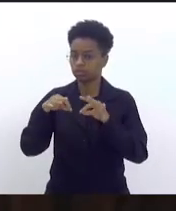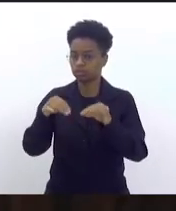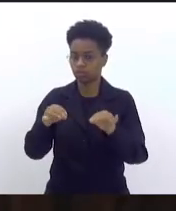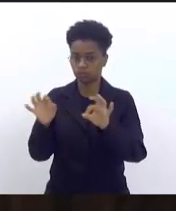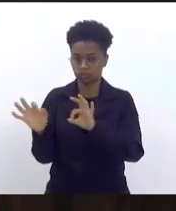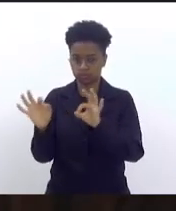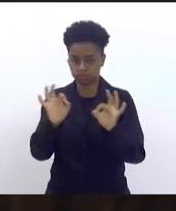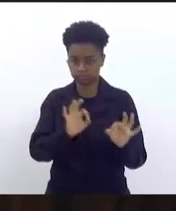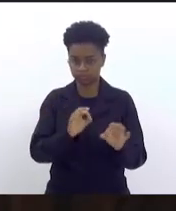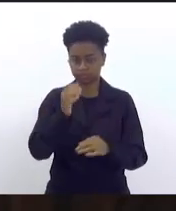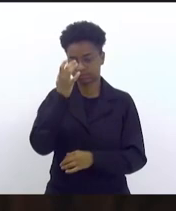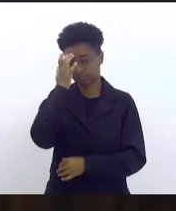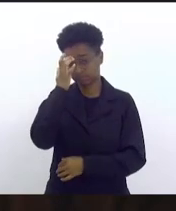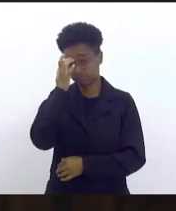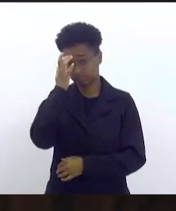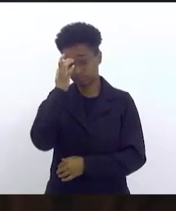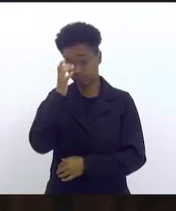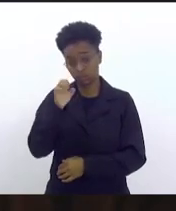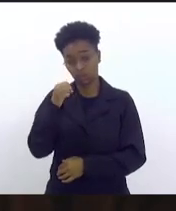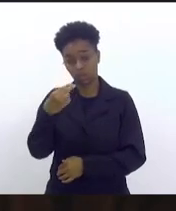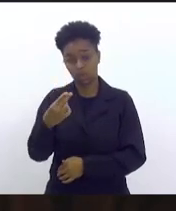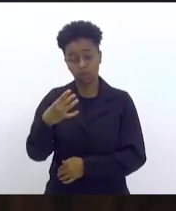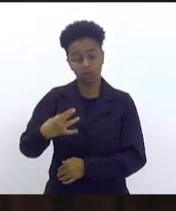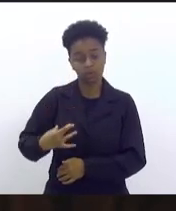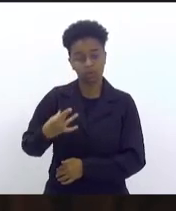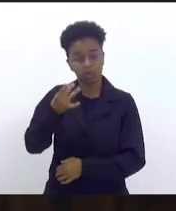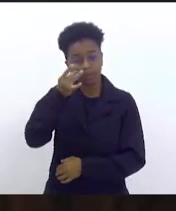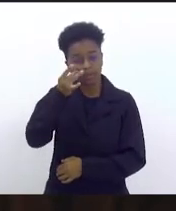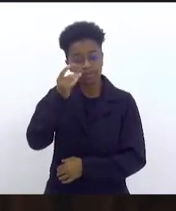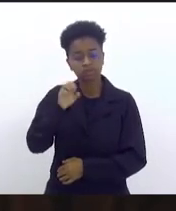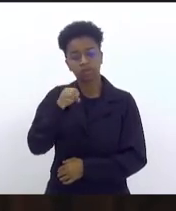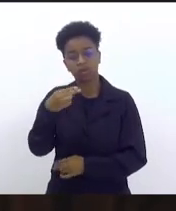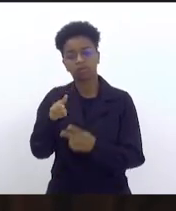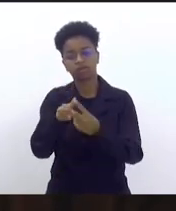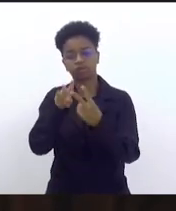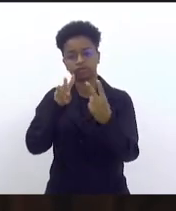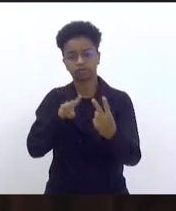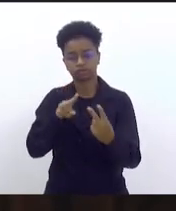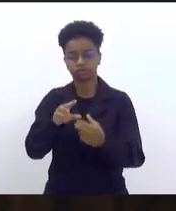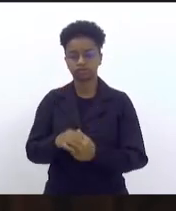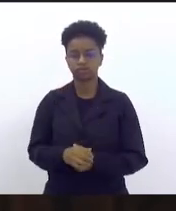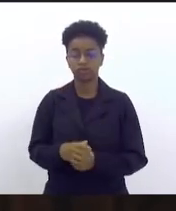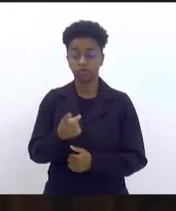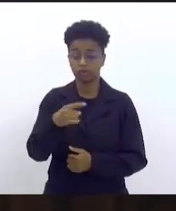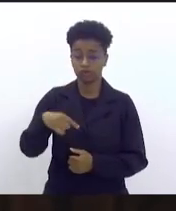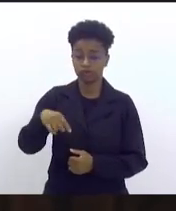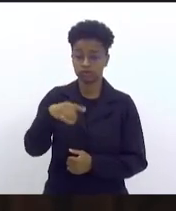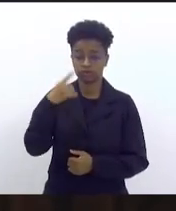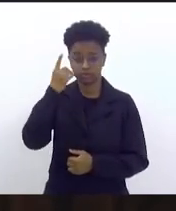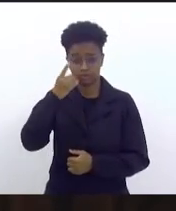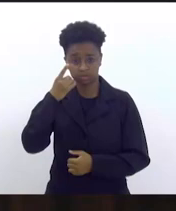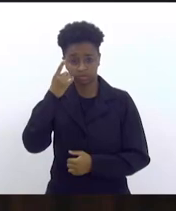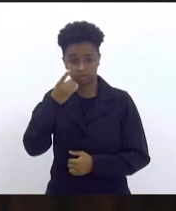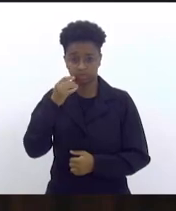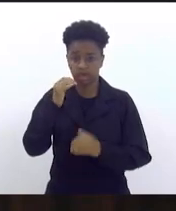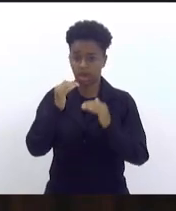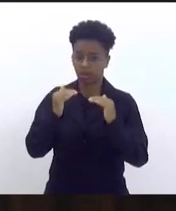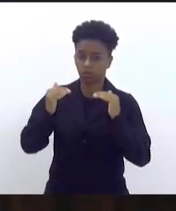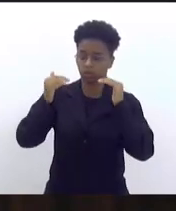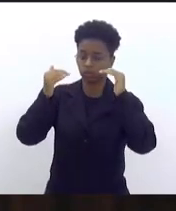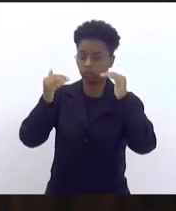me ouvindo sejam presencial seja de uma forma virtual seja você parlamentar uma autoridade